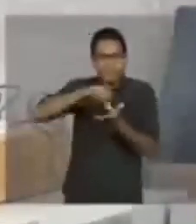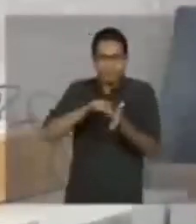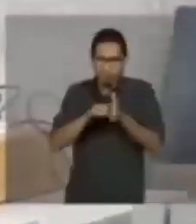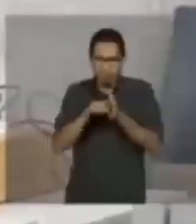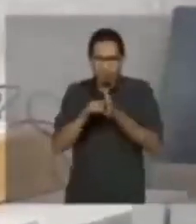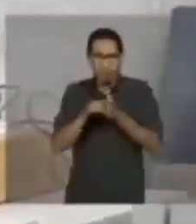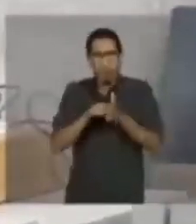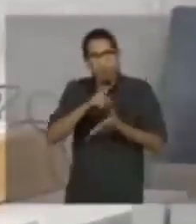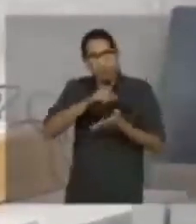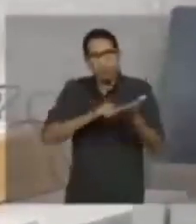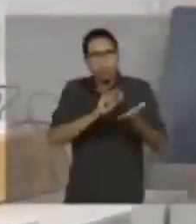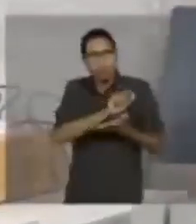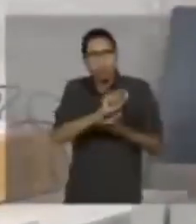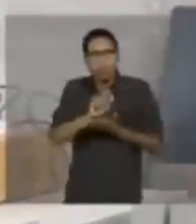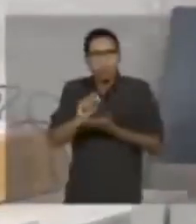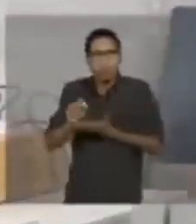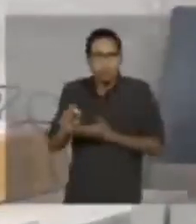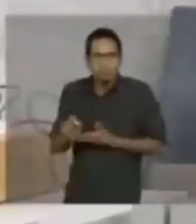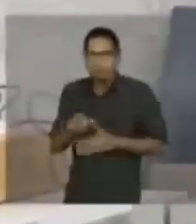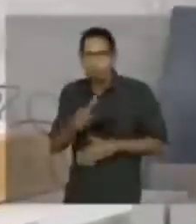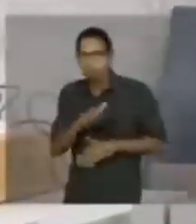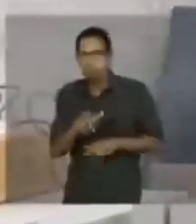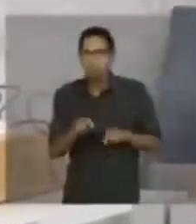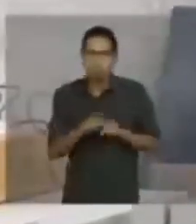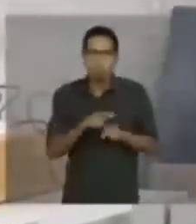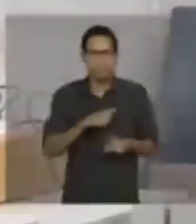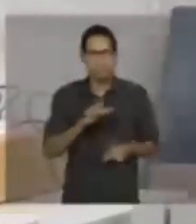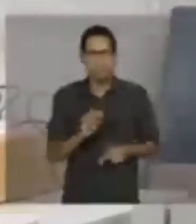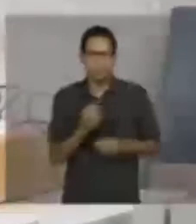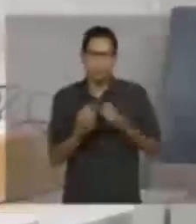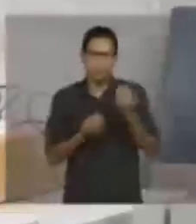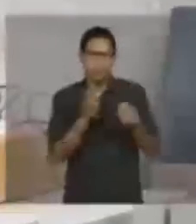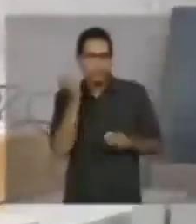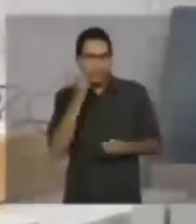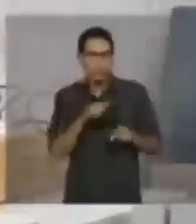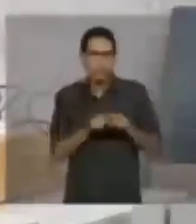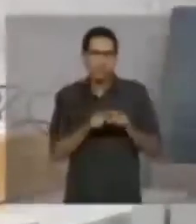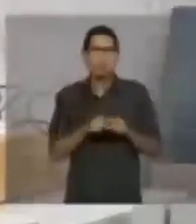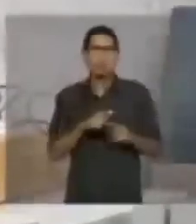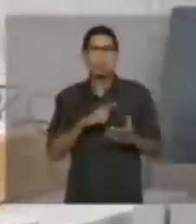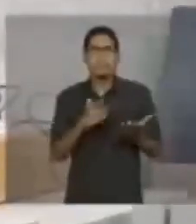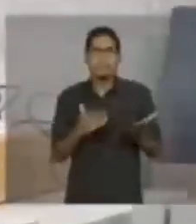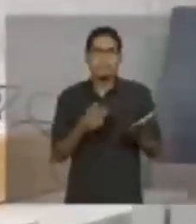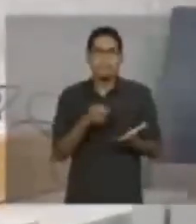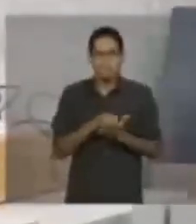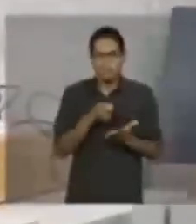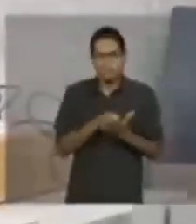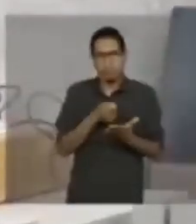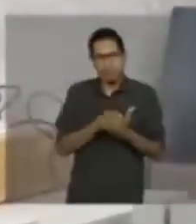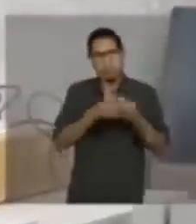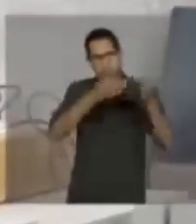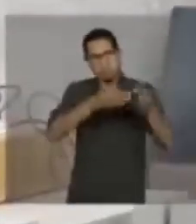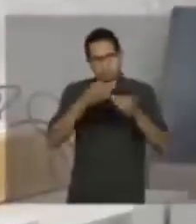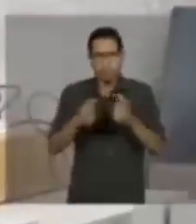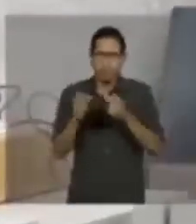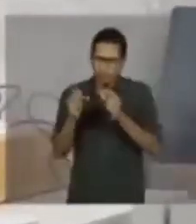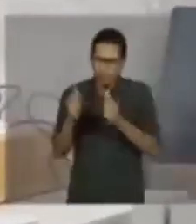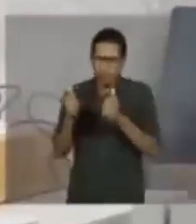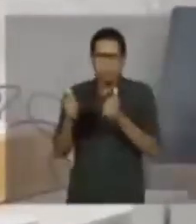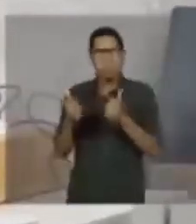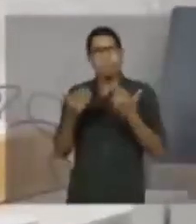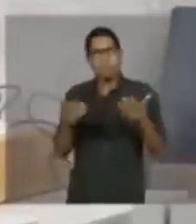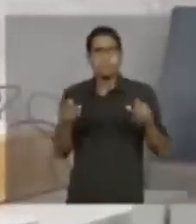de documentos, algum tipo de via rápida, que não suprimisse nenhuma exigência das entidades, mas